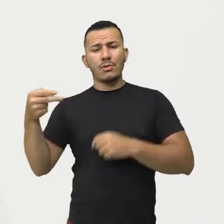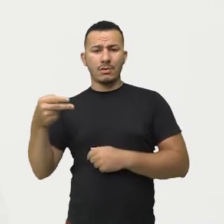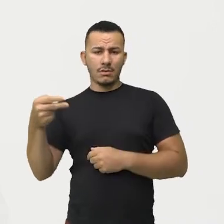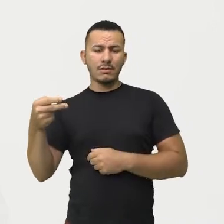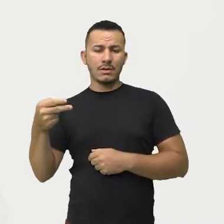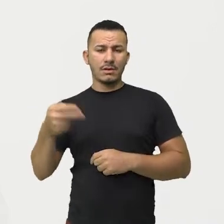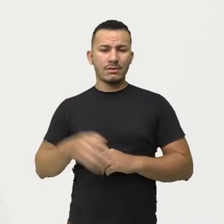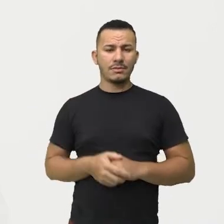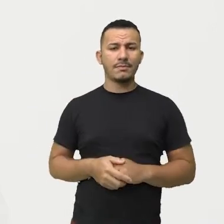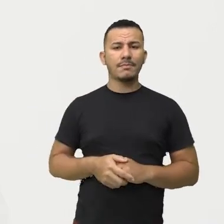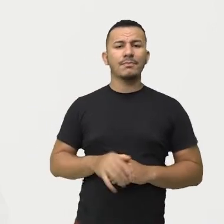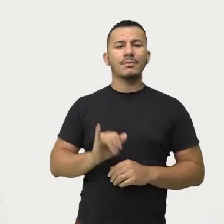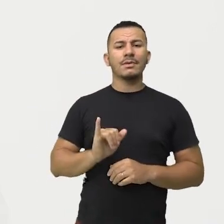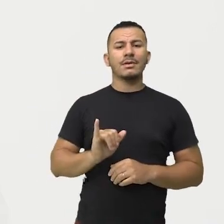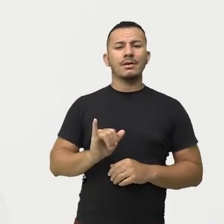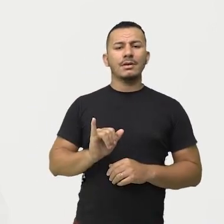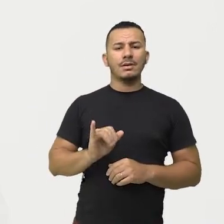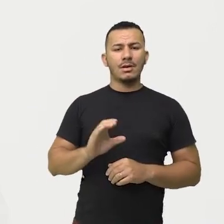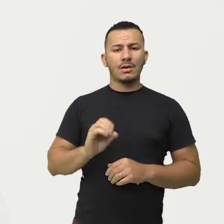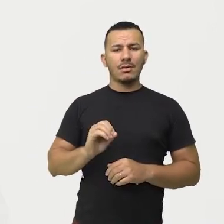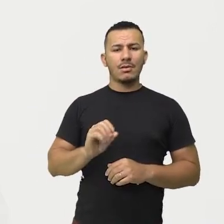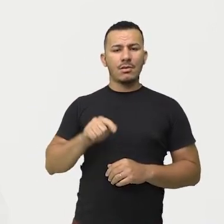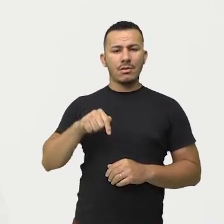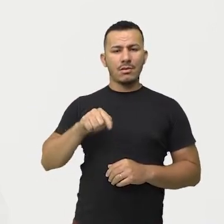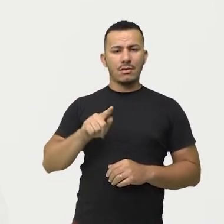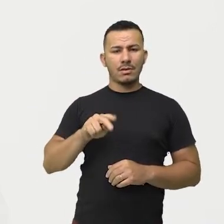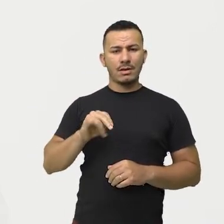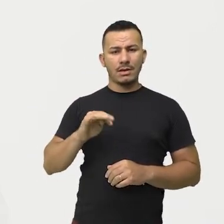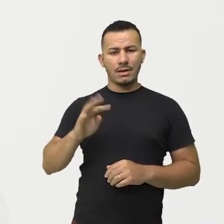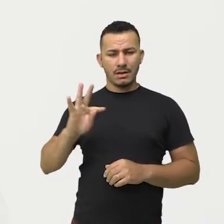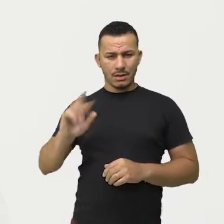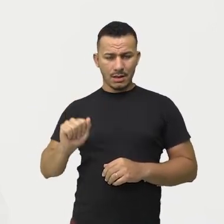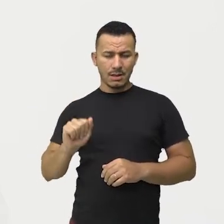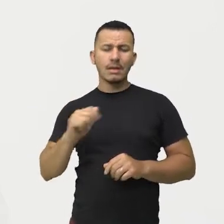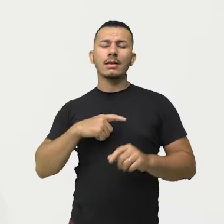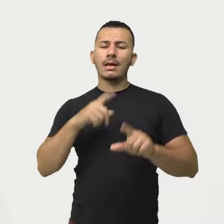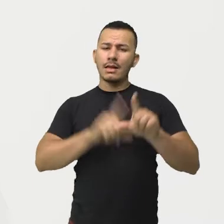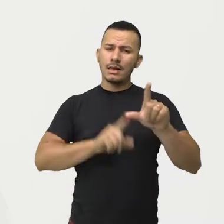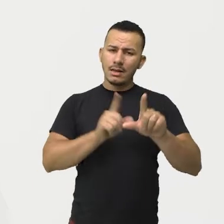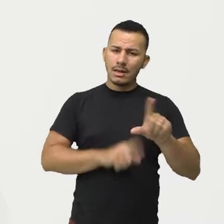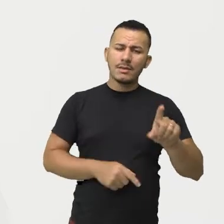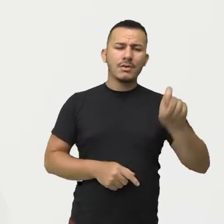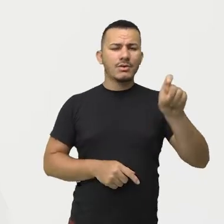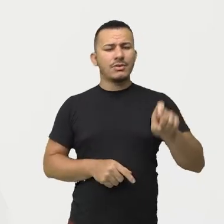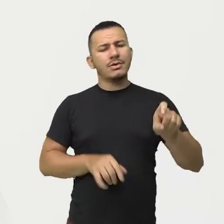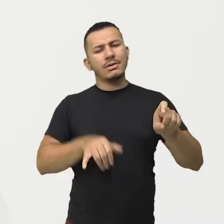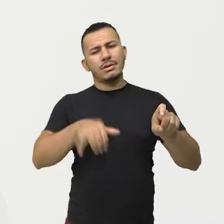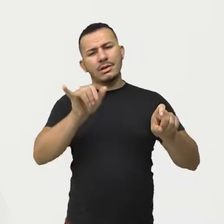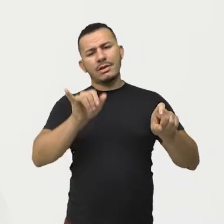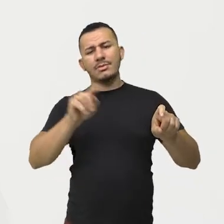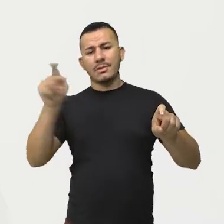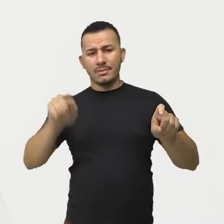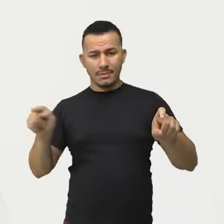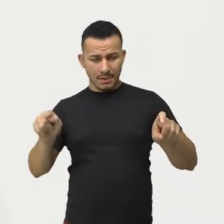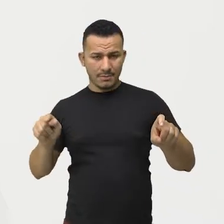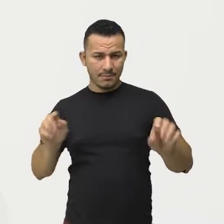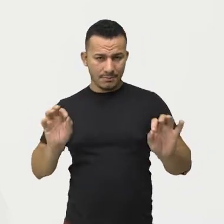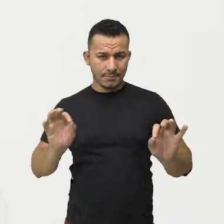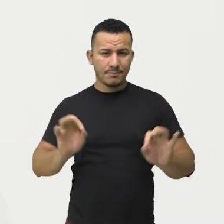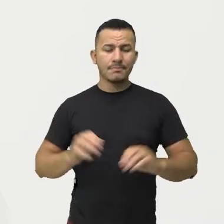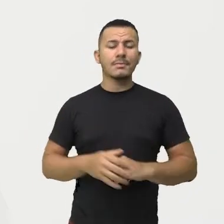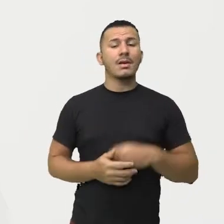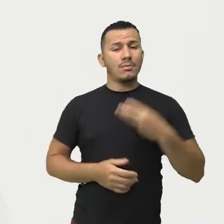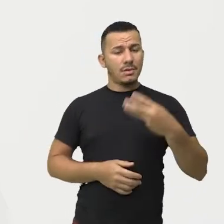situação, incógnita, que é representada geralmente por letras X, Y, Z. Terceira situação.